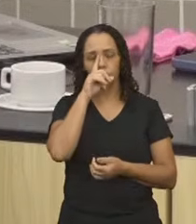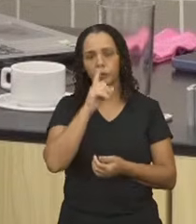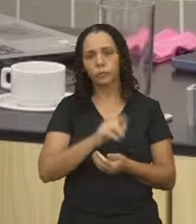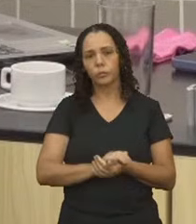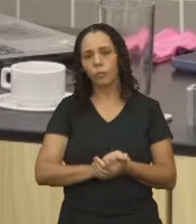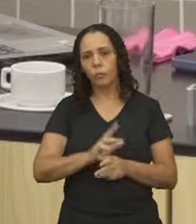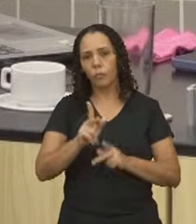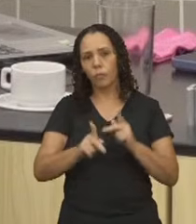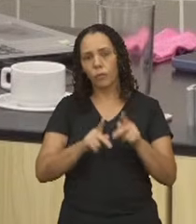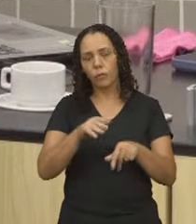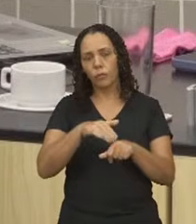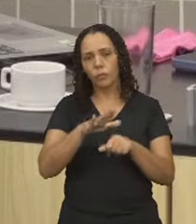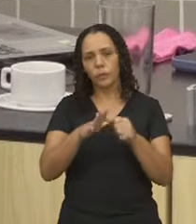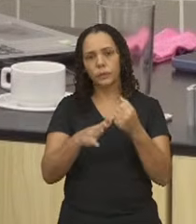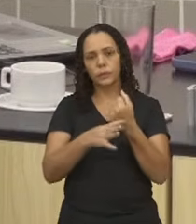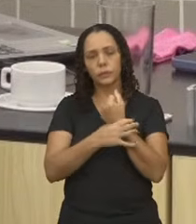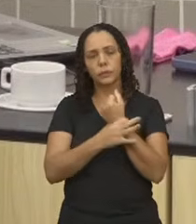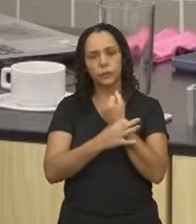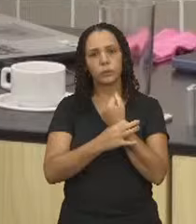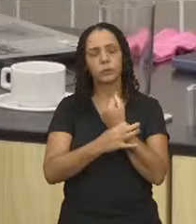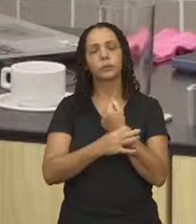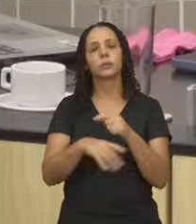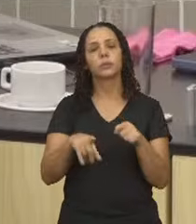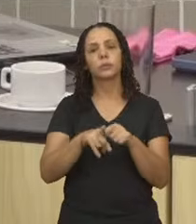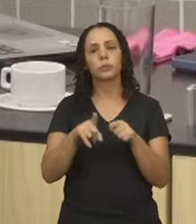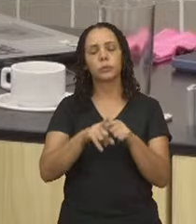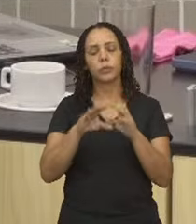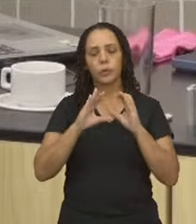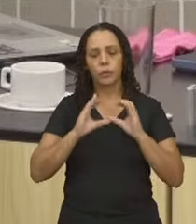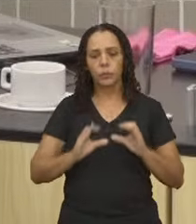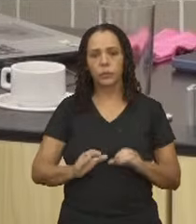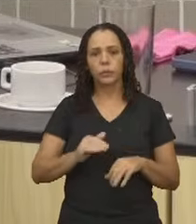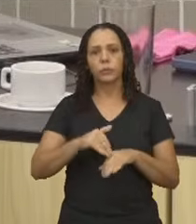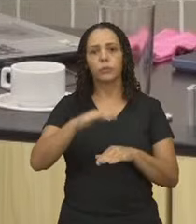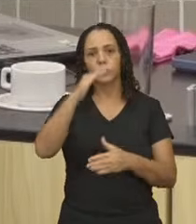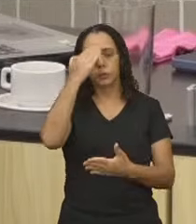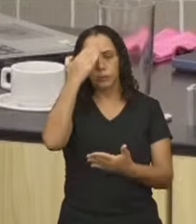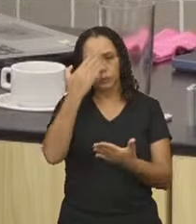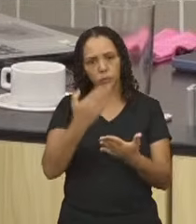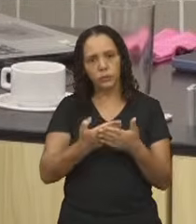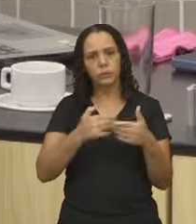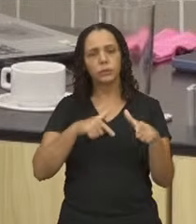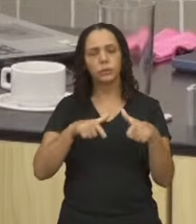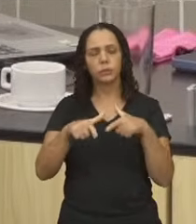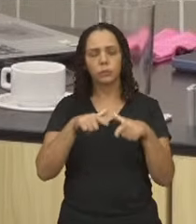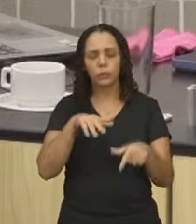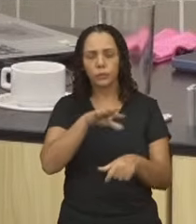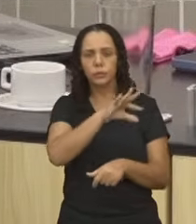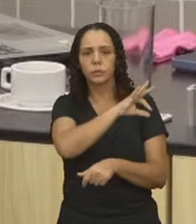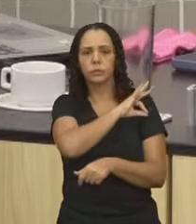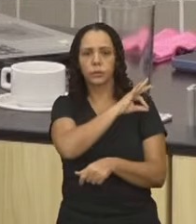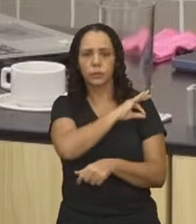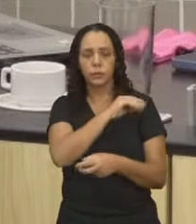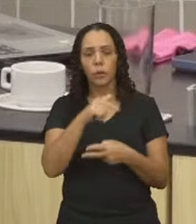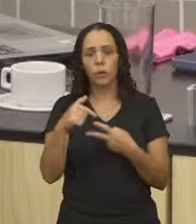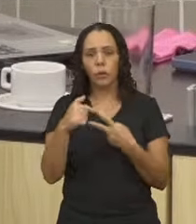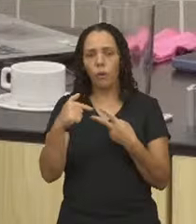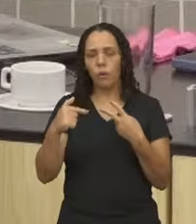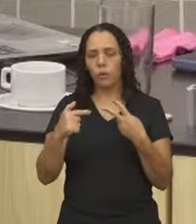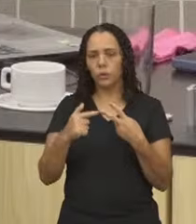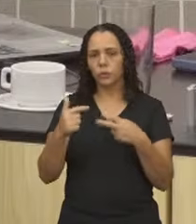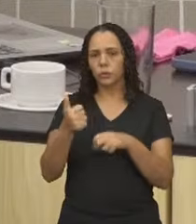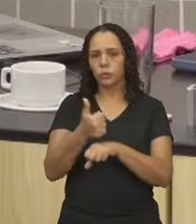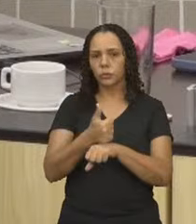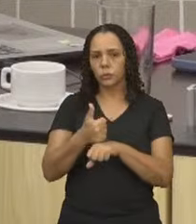reforçando a confiança da comunidade no trabalho da Polícia Militar. Os cabos PM Aparecido e